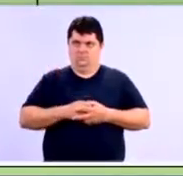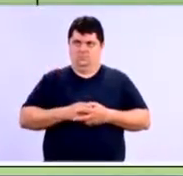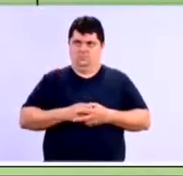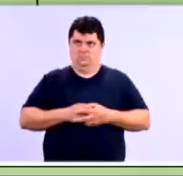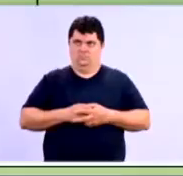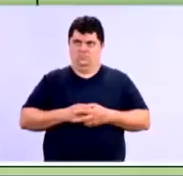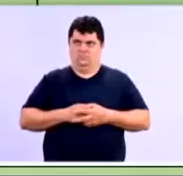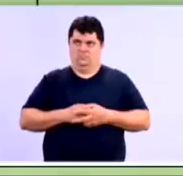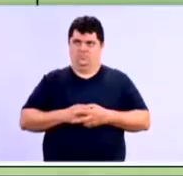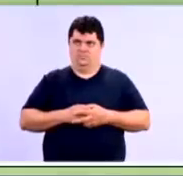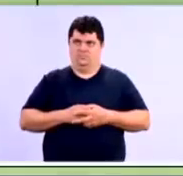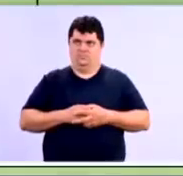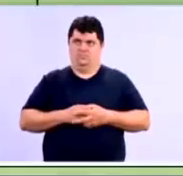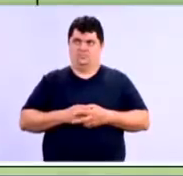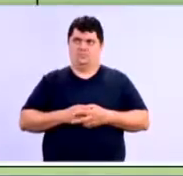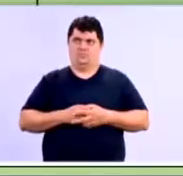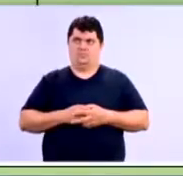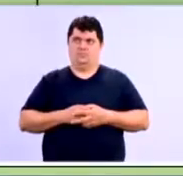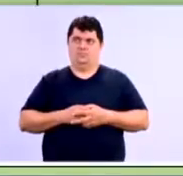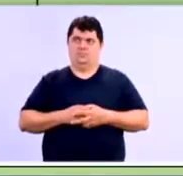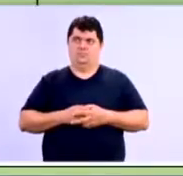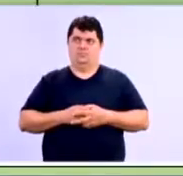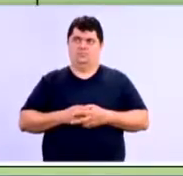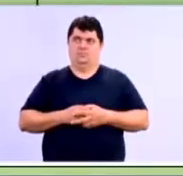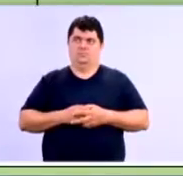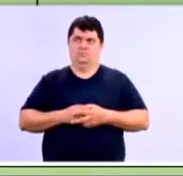12.300. Então o meu lucro líquido é igual a